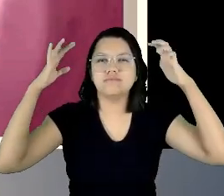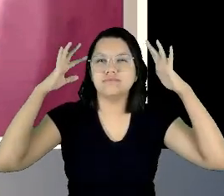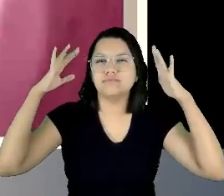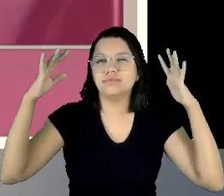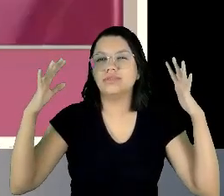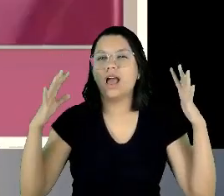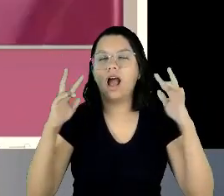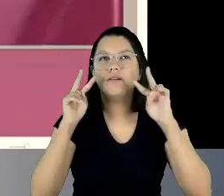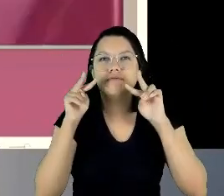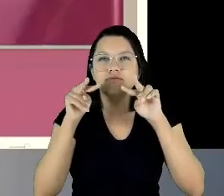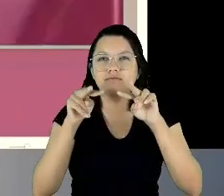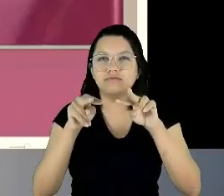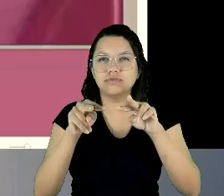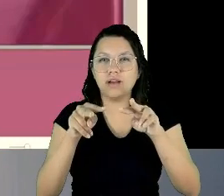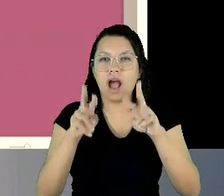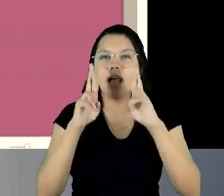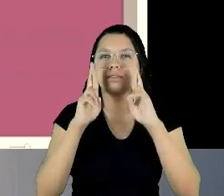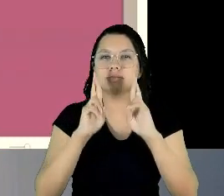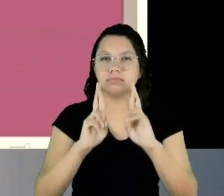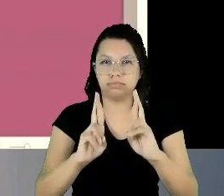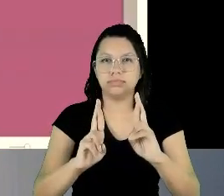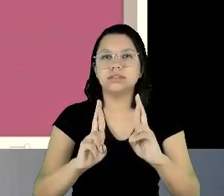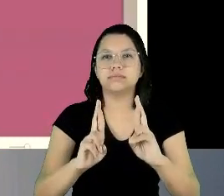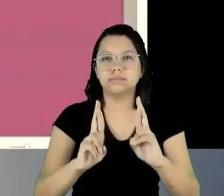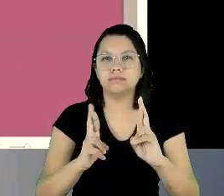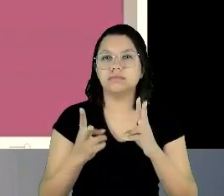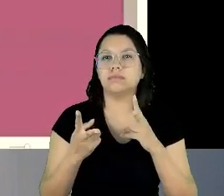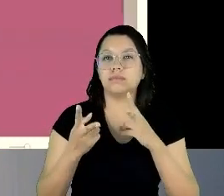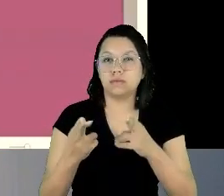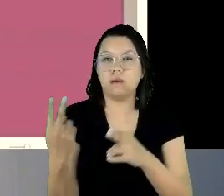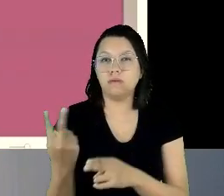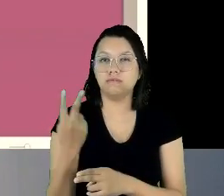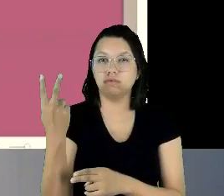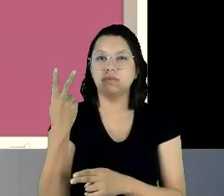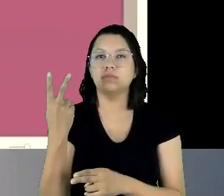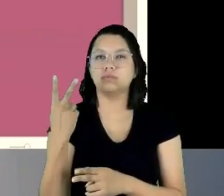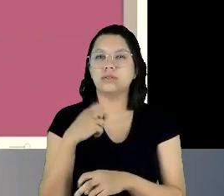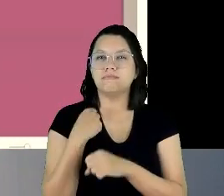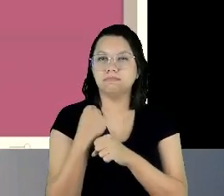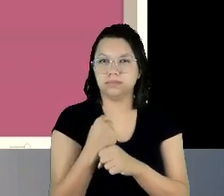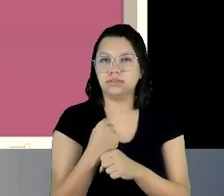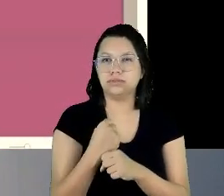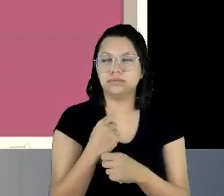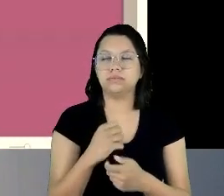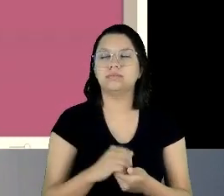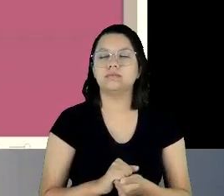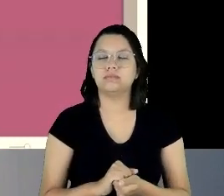nossa visão seja respeitada com o mesmo valor e com o mesmo peso.